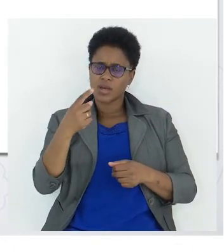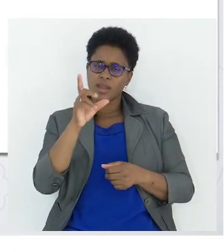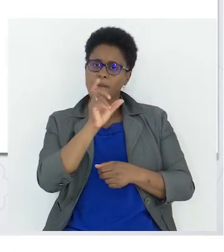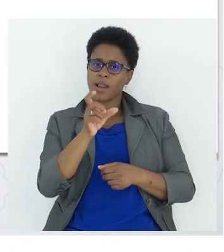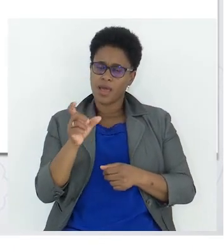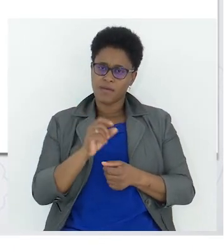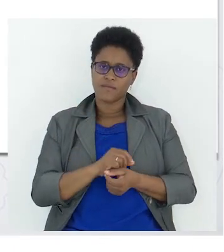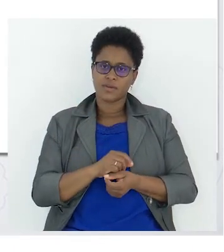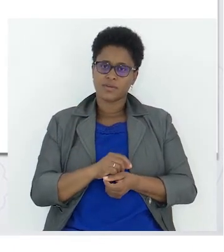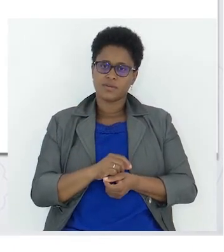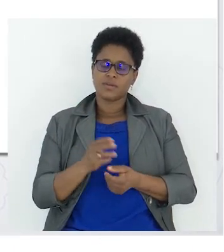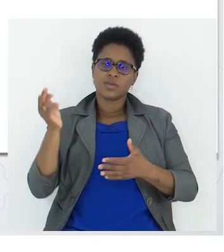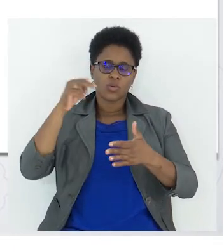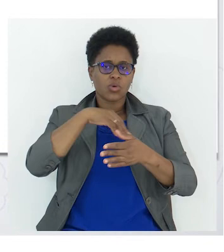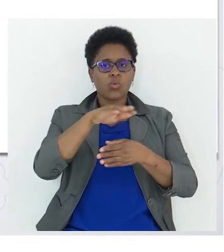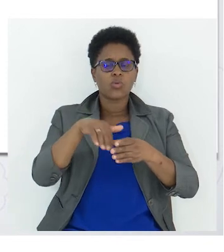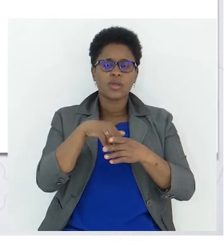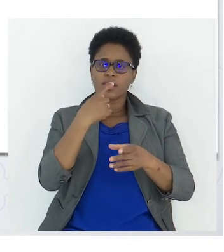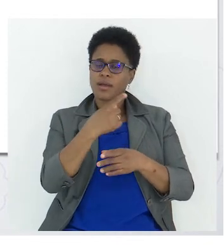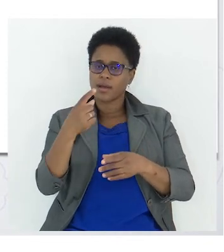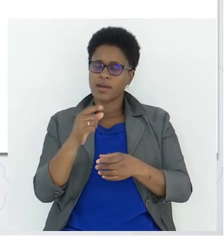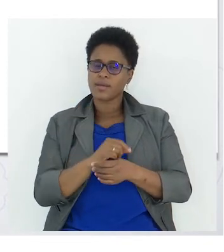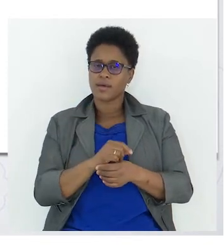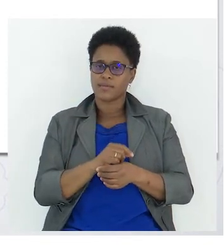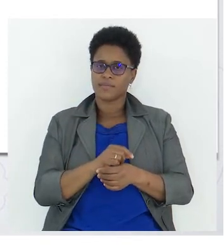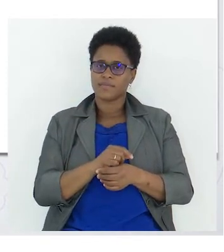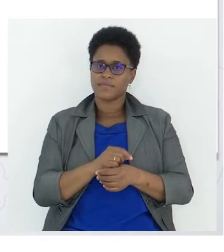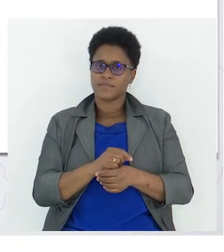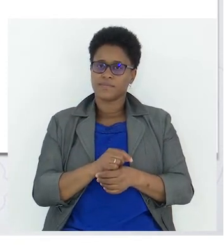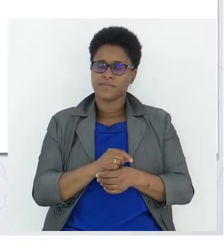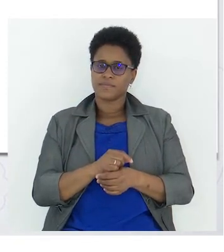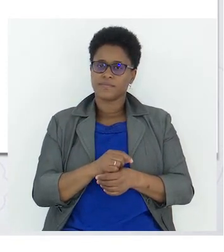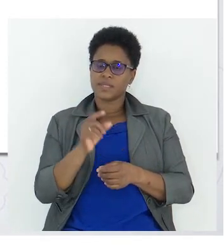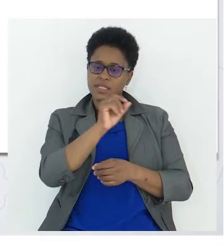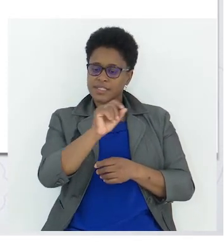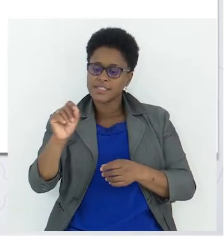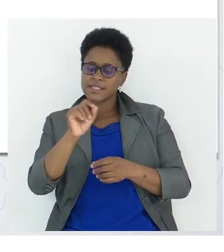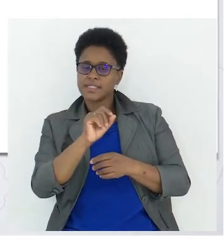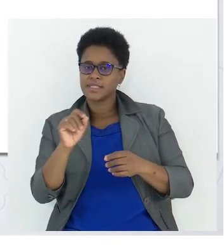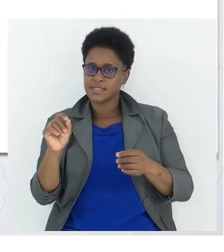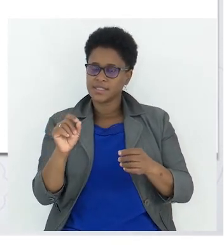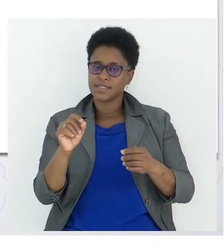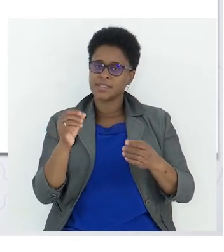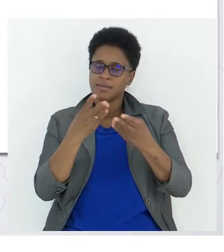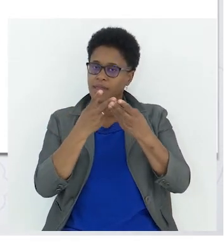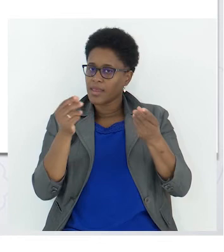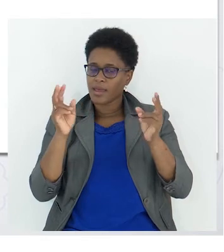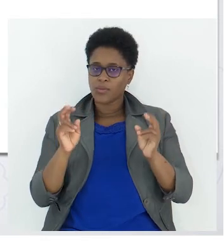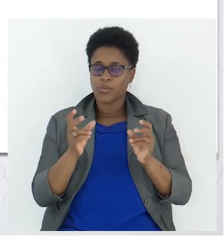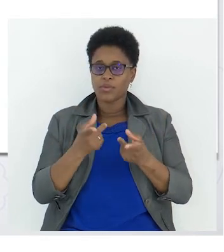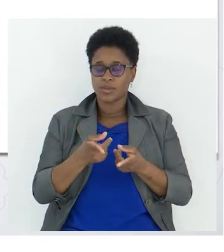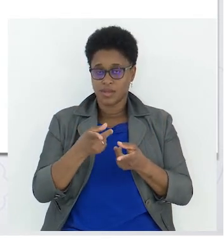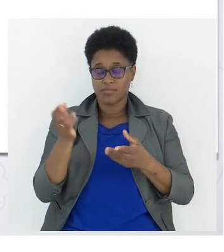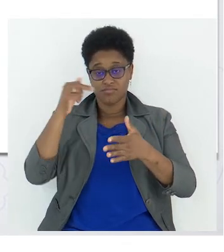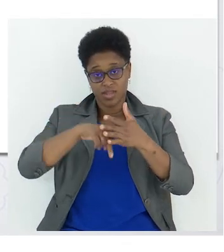palavra, enquadrar cada linha de conteúdo dentro